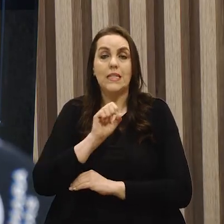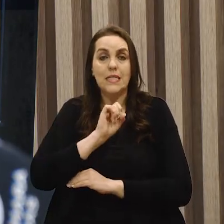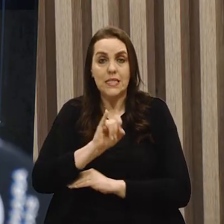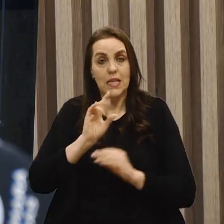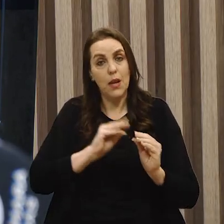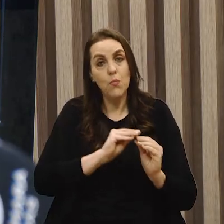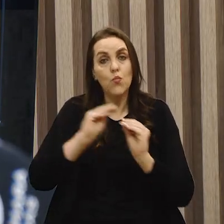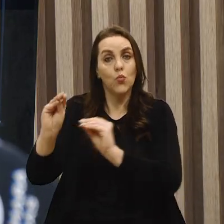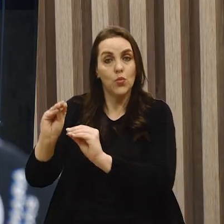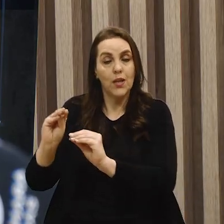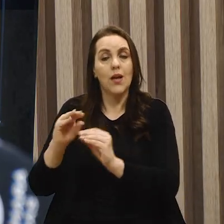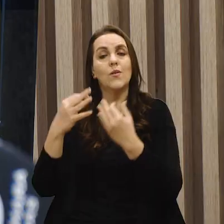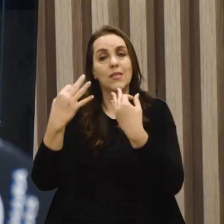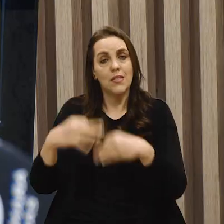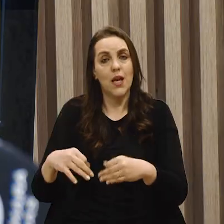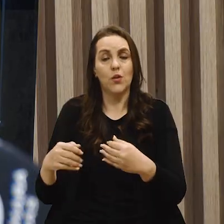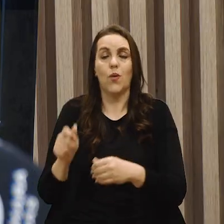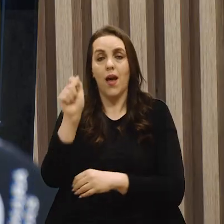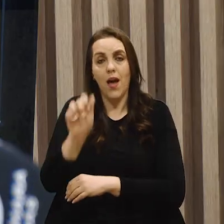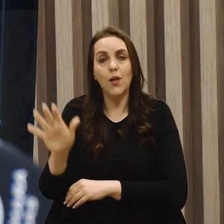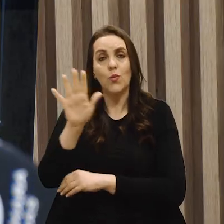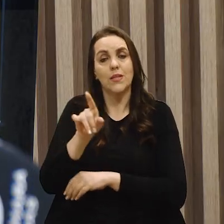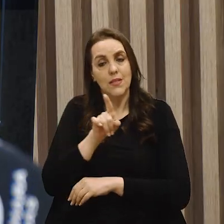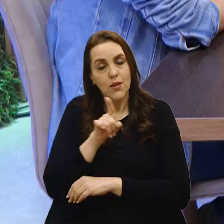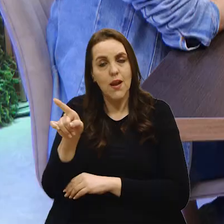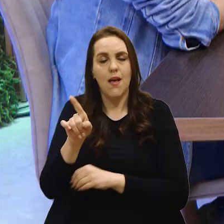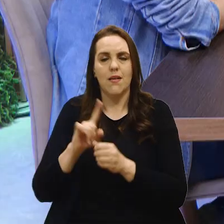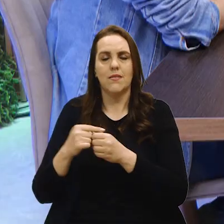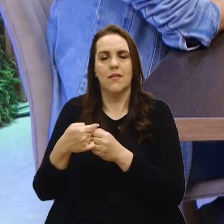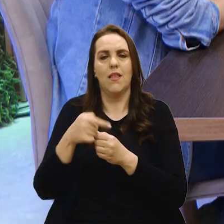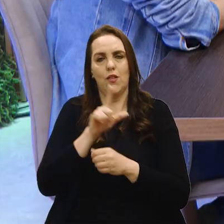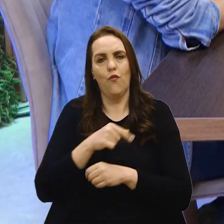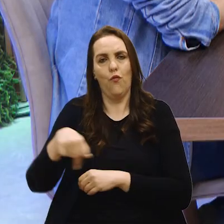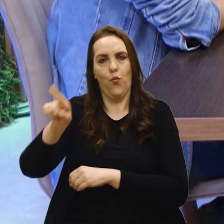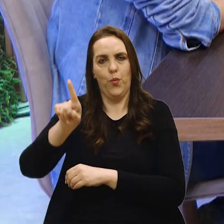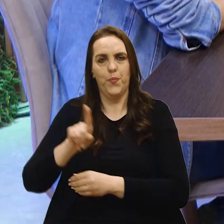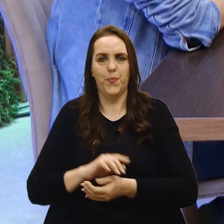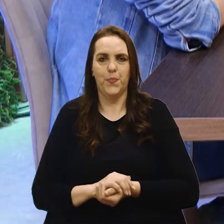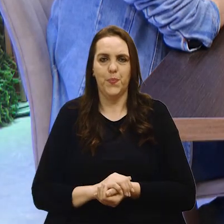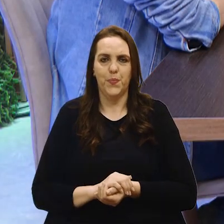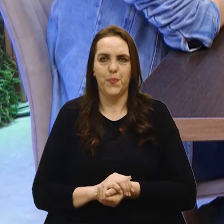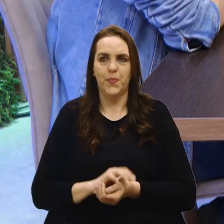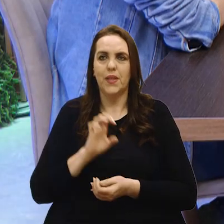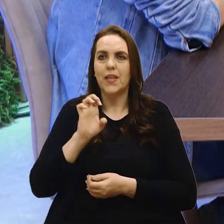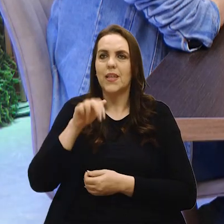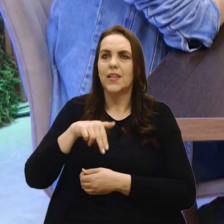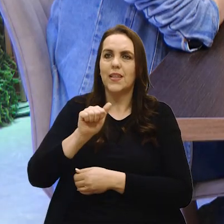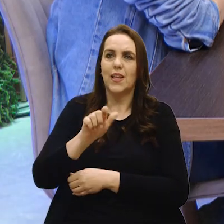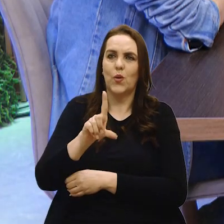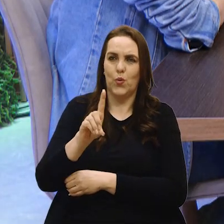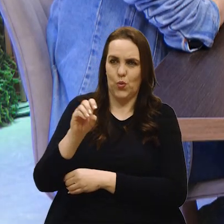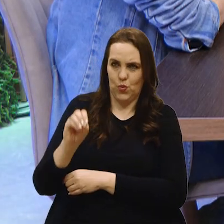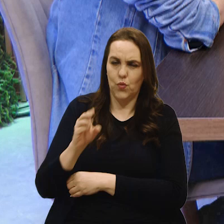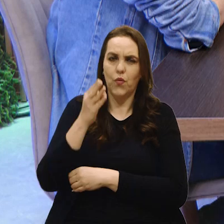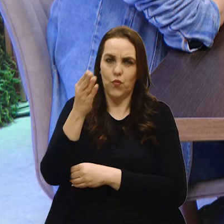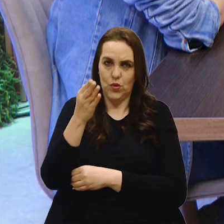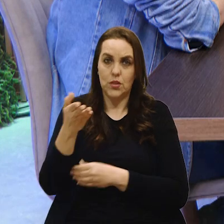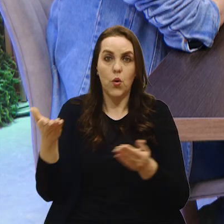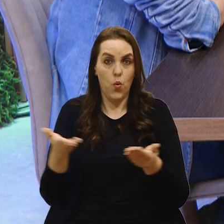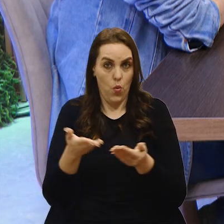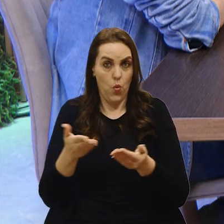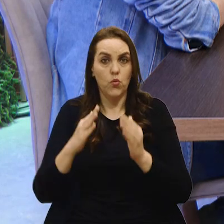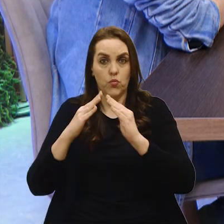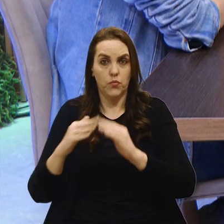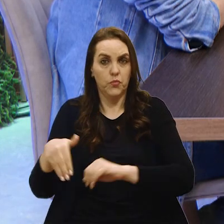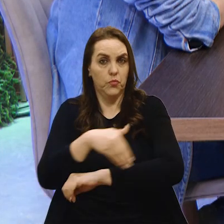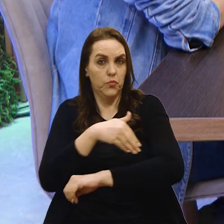certo é atualizar no município onde ele se encontra. Ótimo. Enaldo, Você hoje é uma pessoa em situação